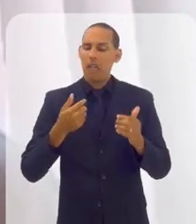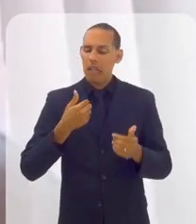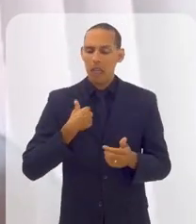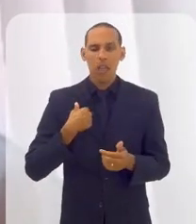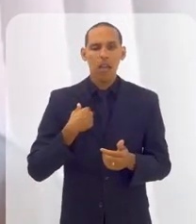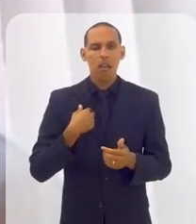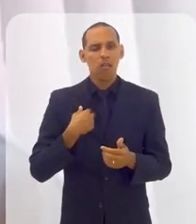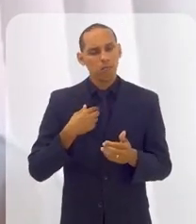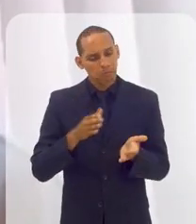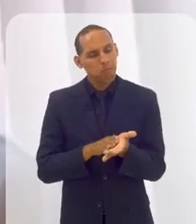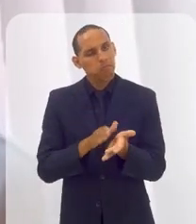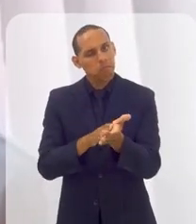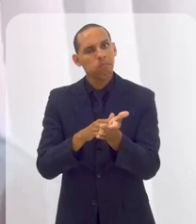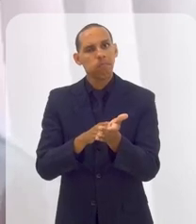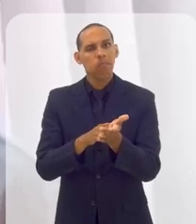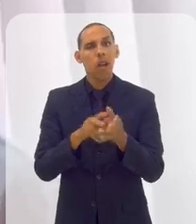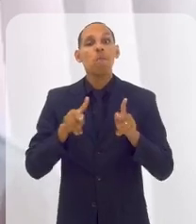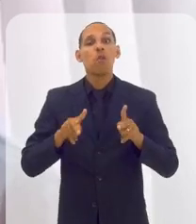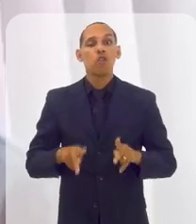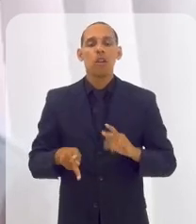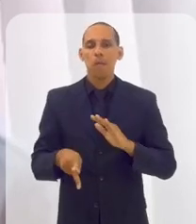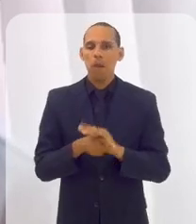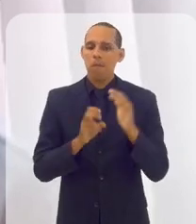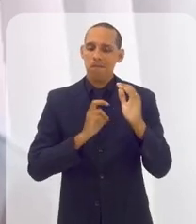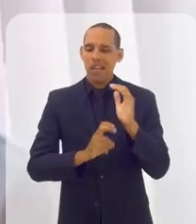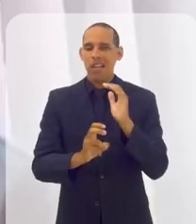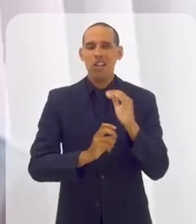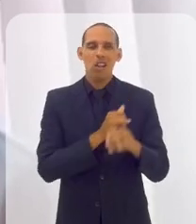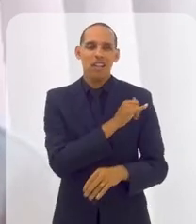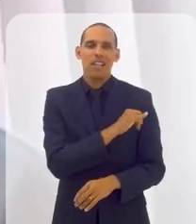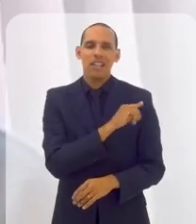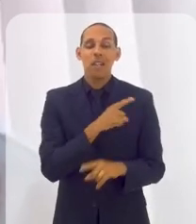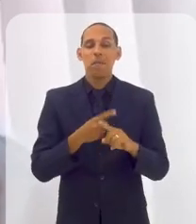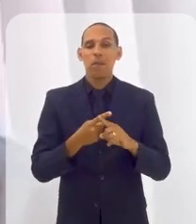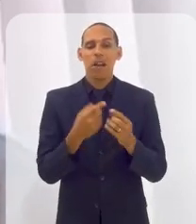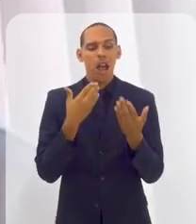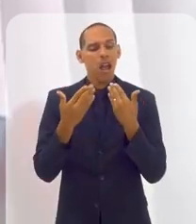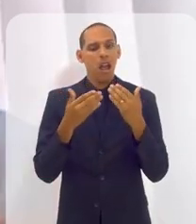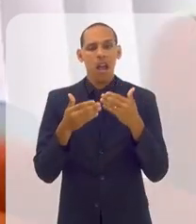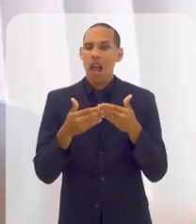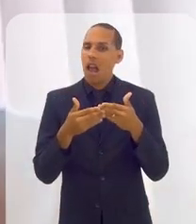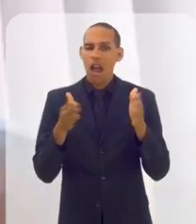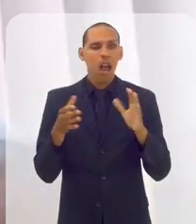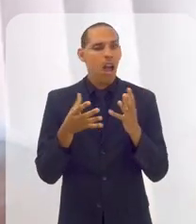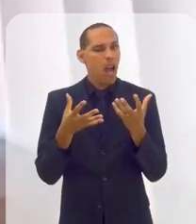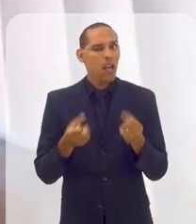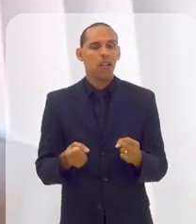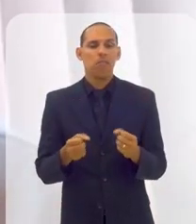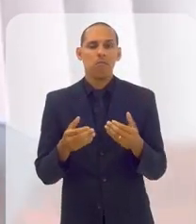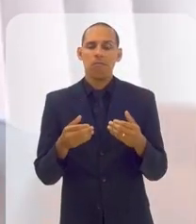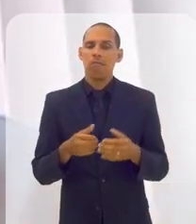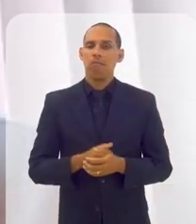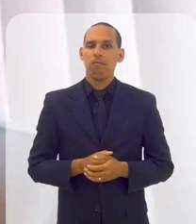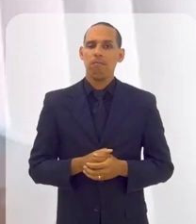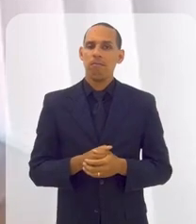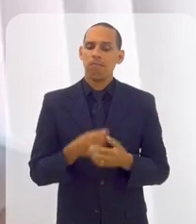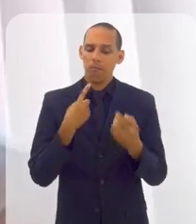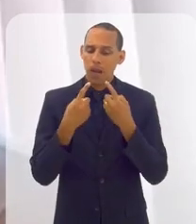quero aqui elogiar a postura da direção do metrô do Rio de Janeiro, que tem aberto a conversa,